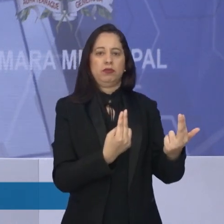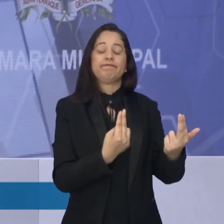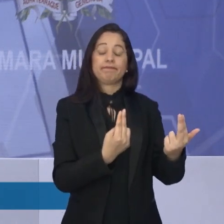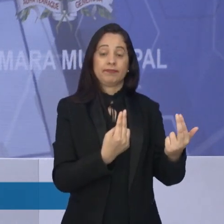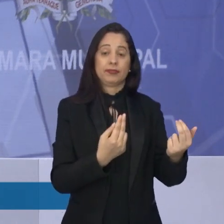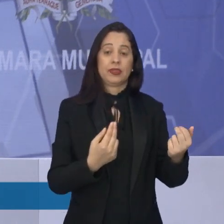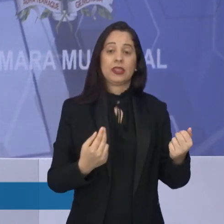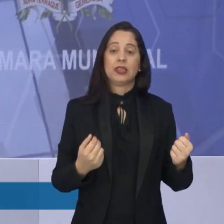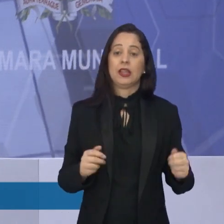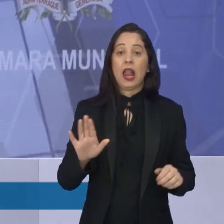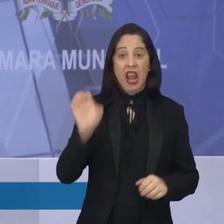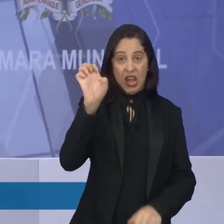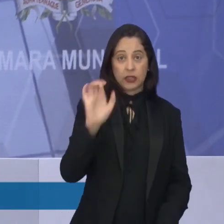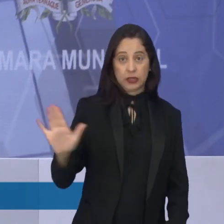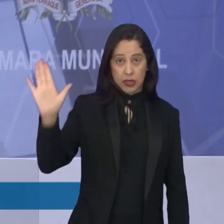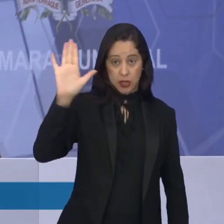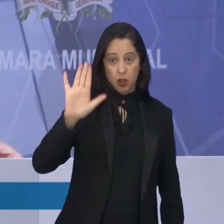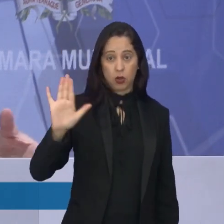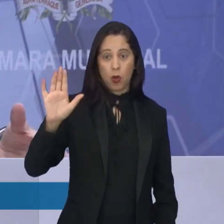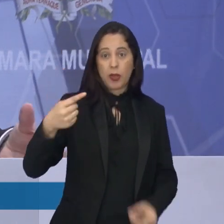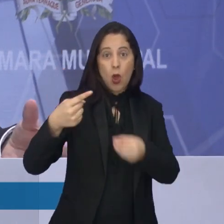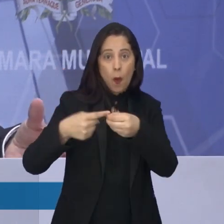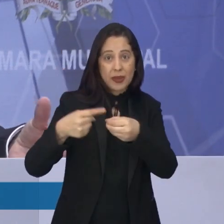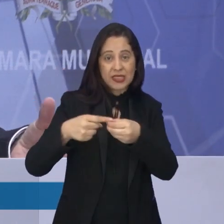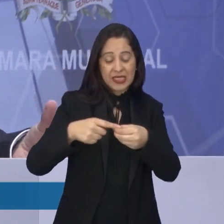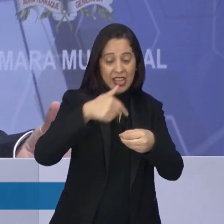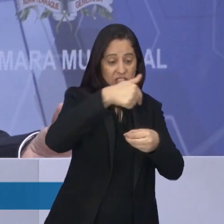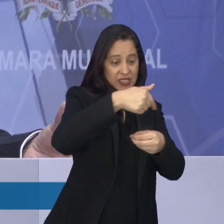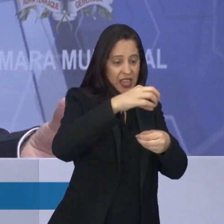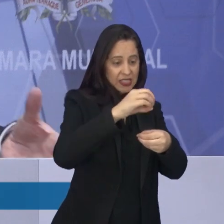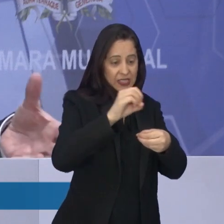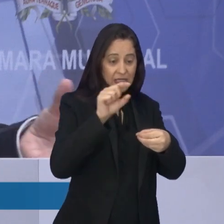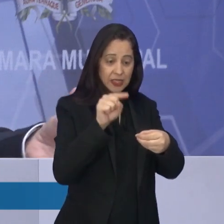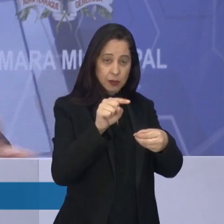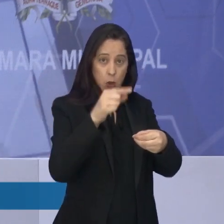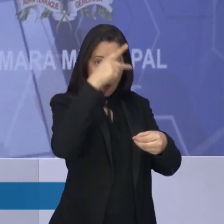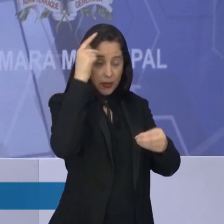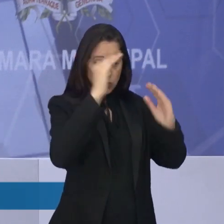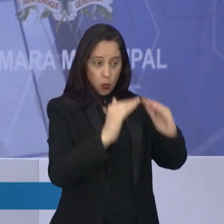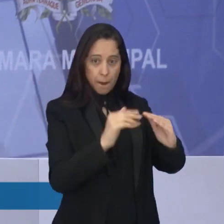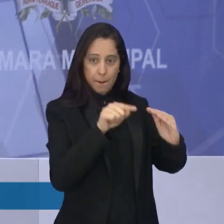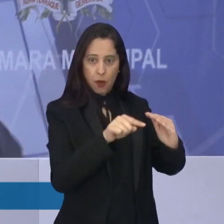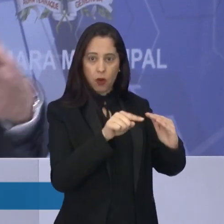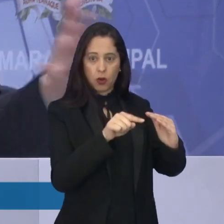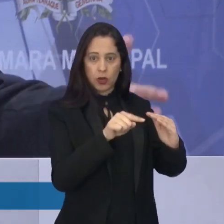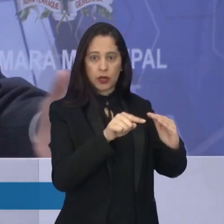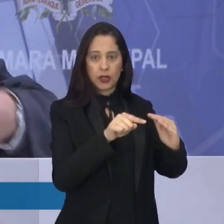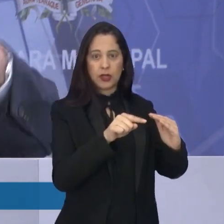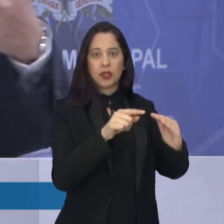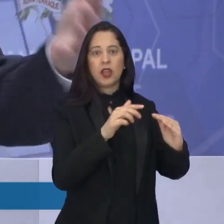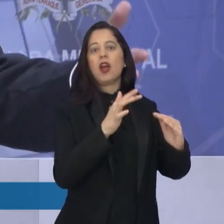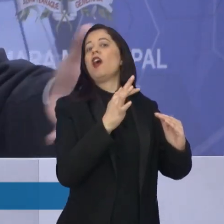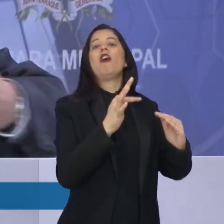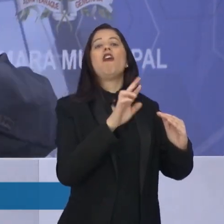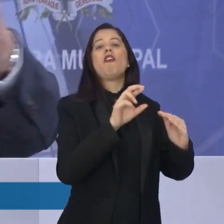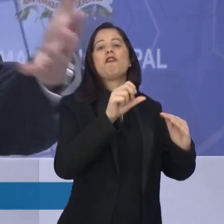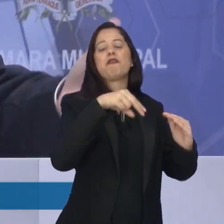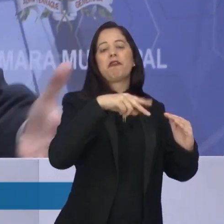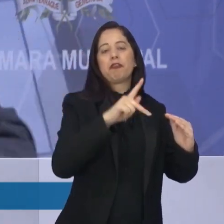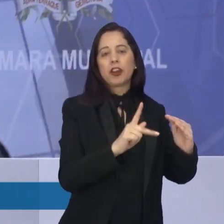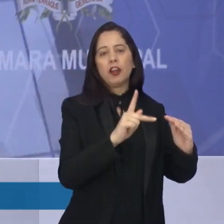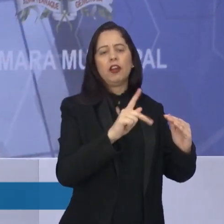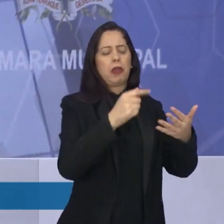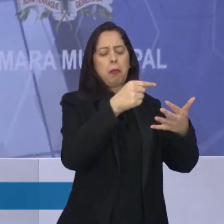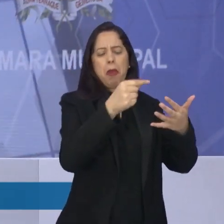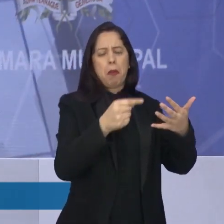justo. Na Europa, por exemplo, uma cidade de 700 mil habitantes, nós estamos falando de algo como Frankfurt, Sevilha,